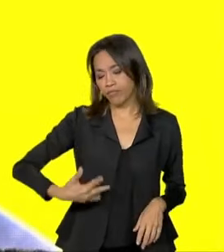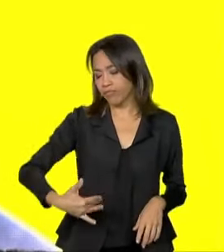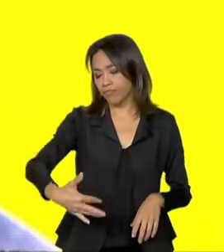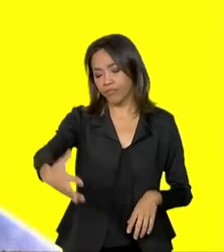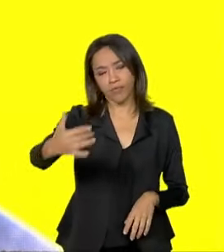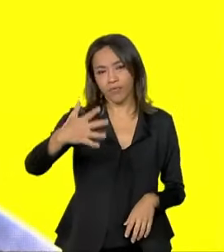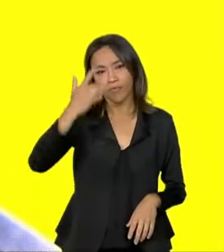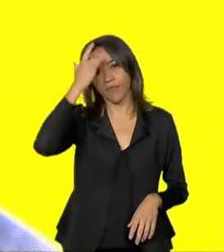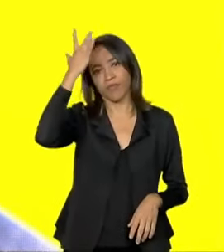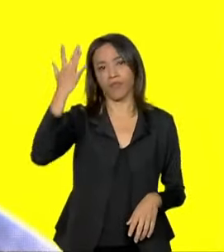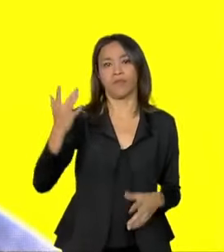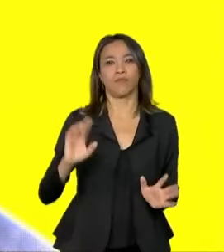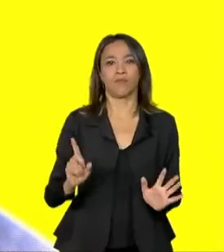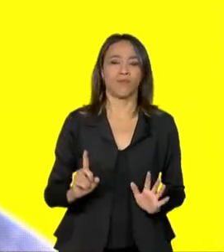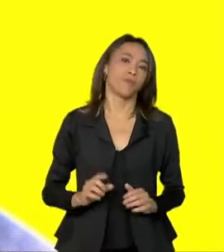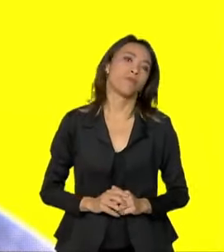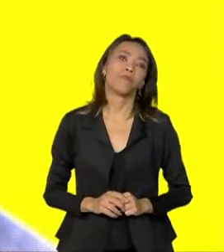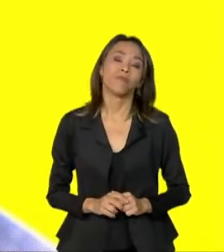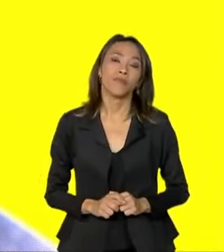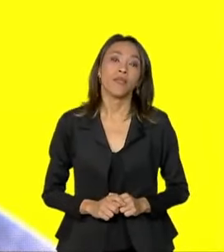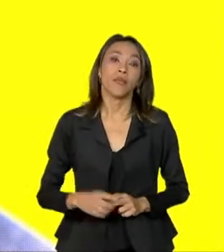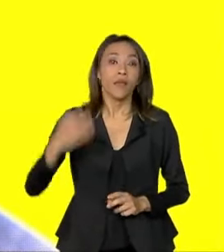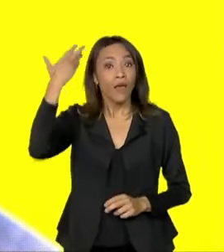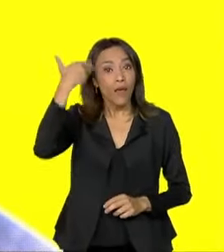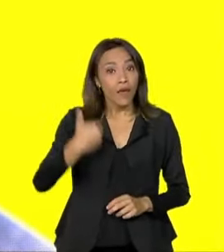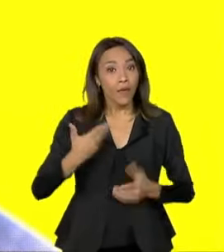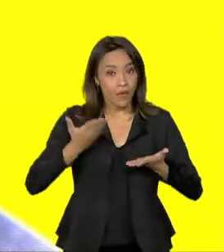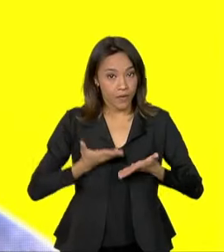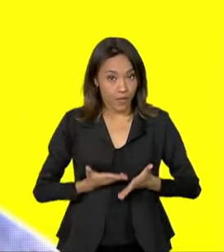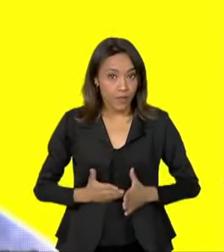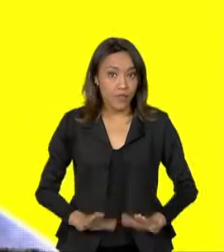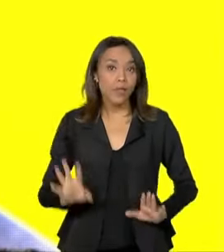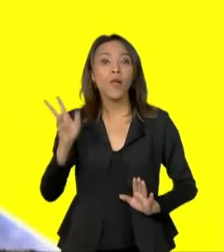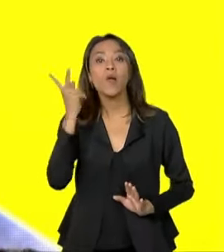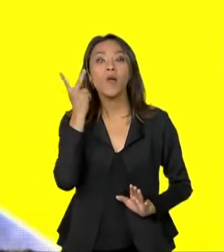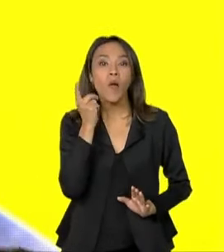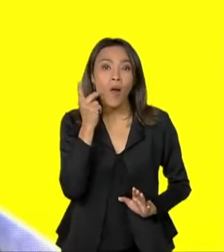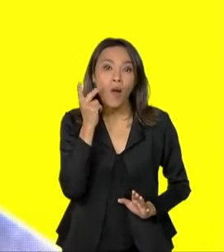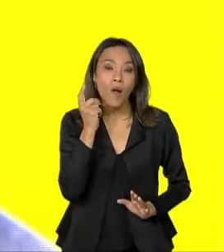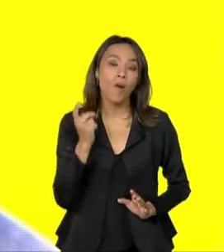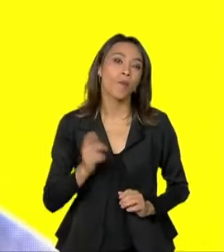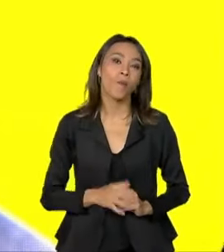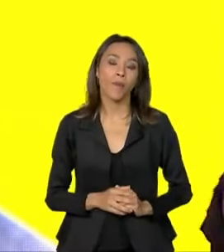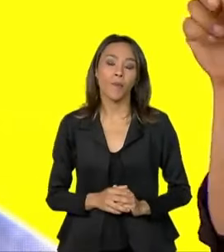isso. Eu sou do sertão do Ceará,